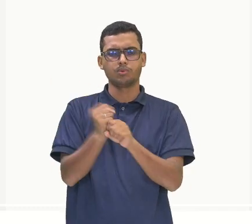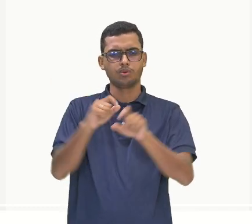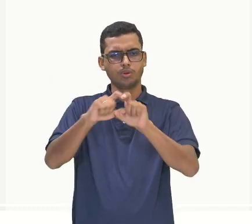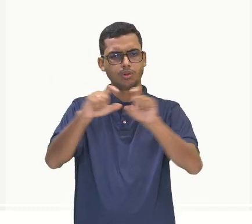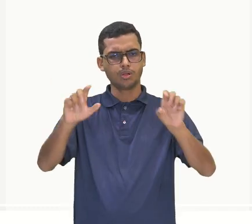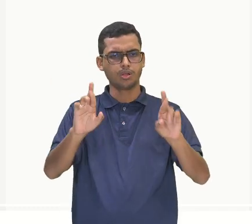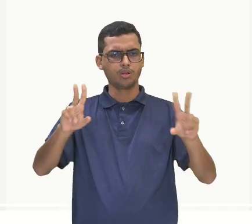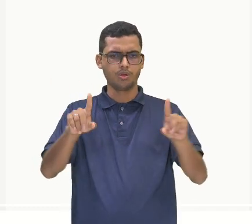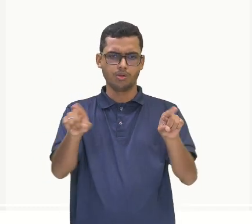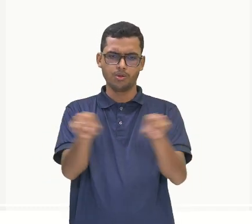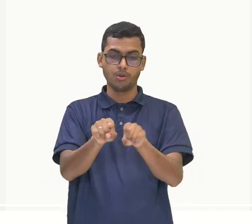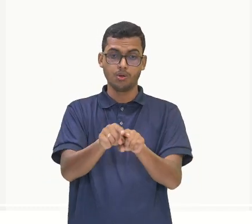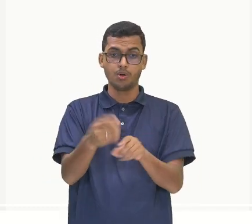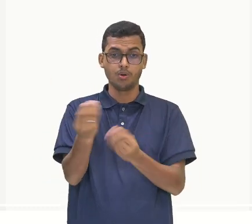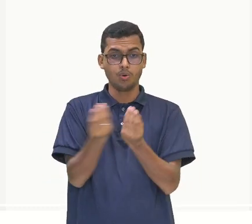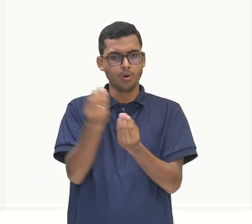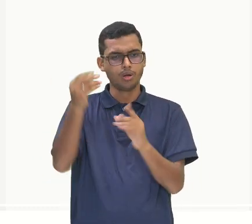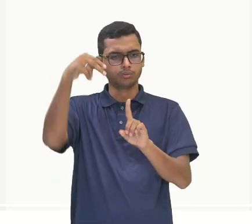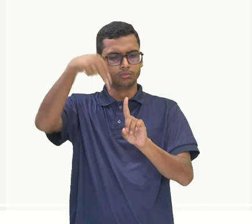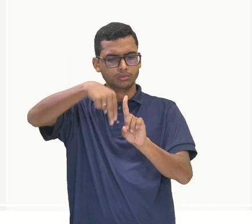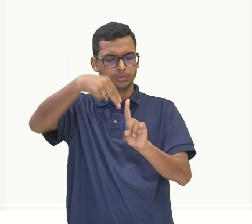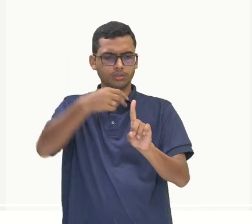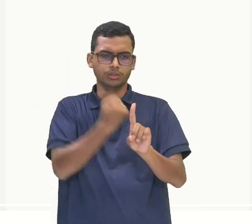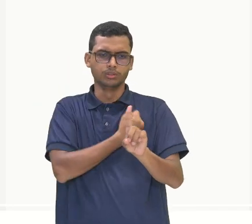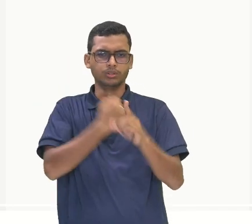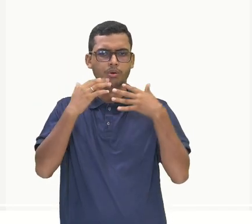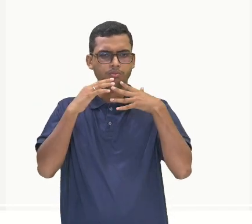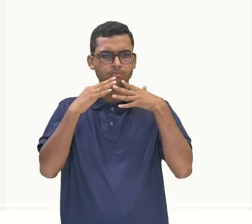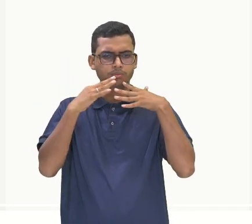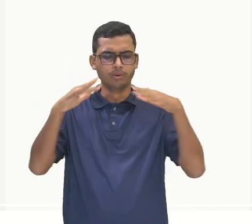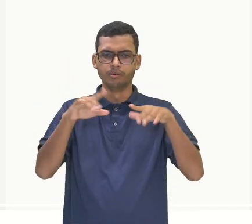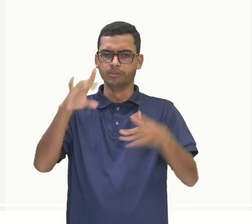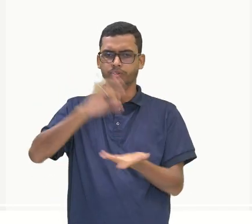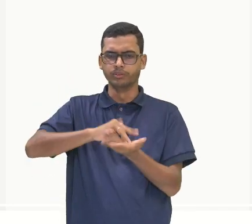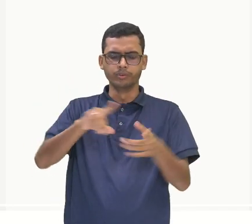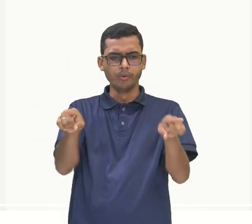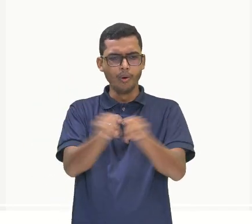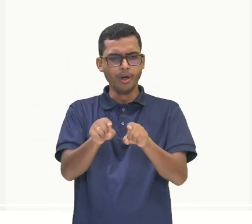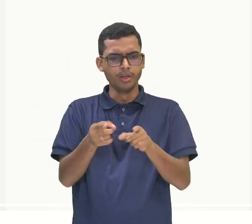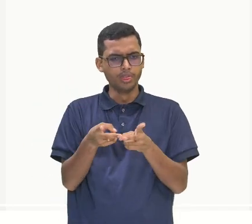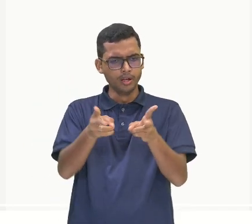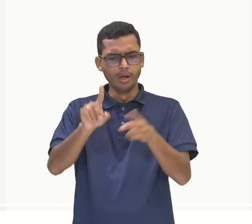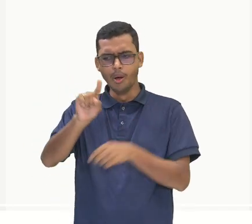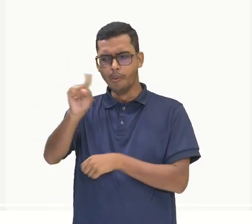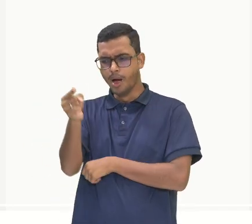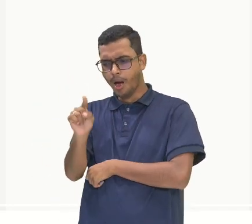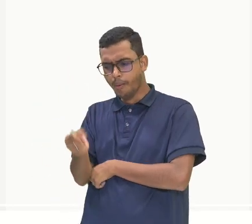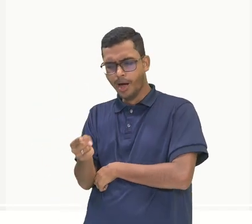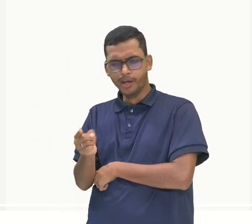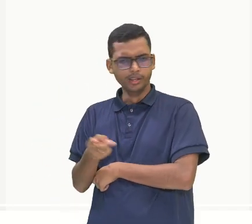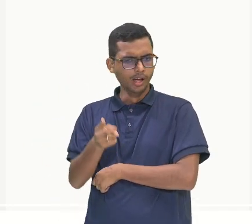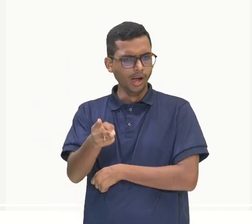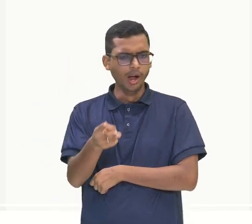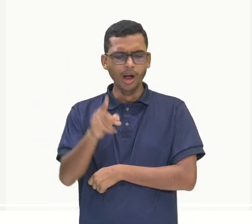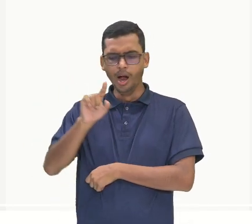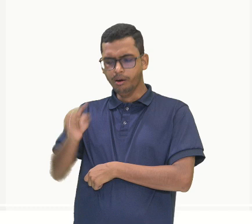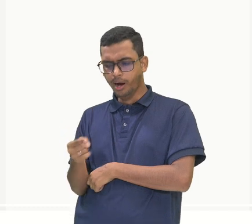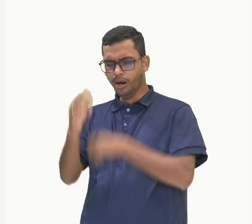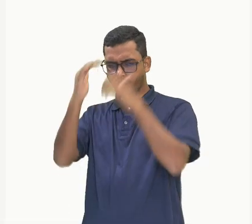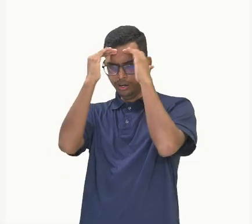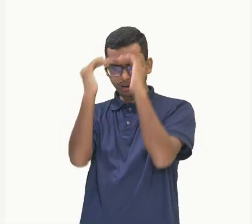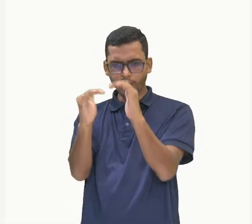números naturais, e por fim eu vou só repetir a vírgula, sempre colocando vírgula embaixo de vírgula. Vamos